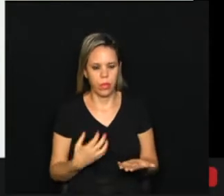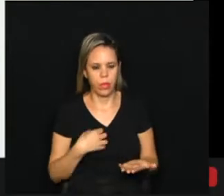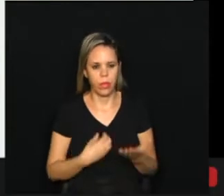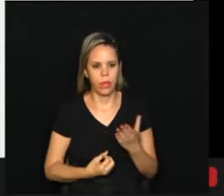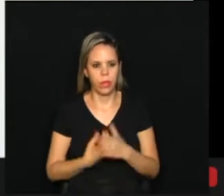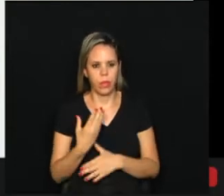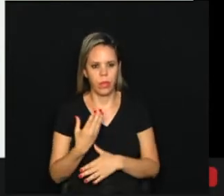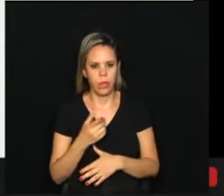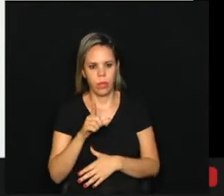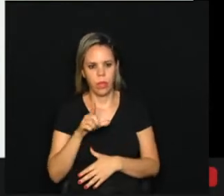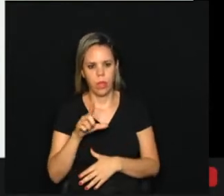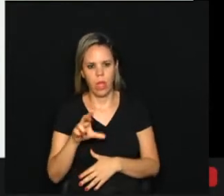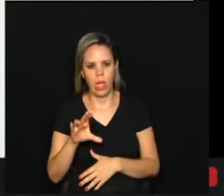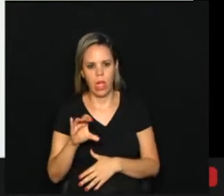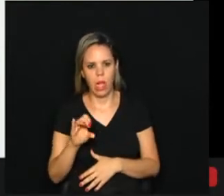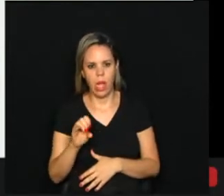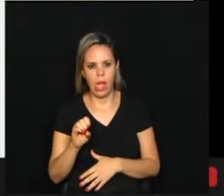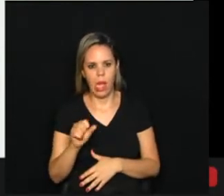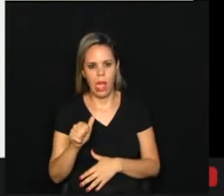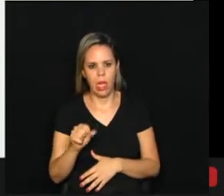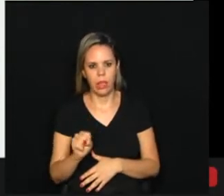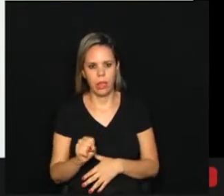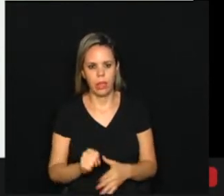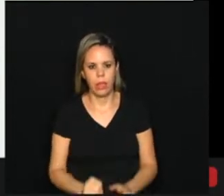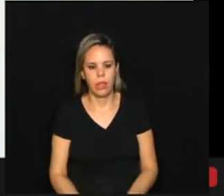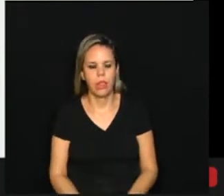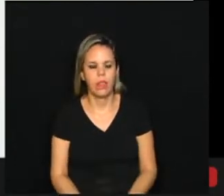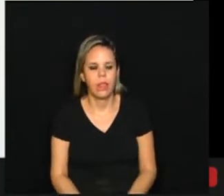aconteceu com o Lucas.